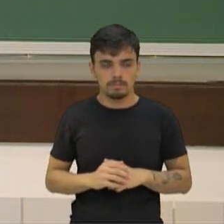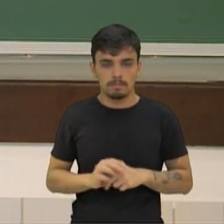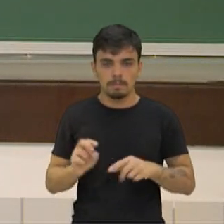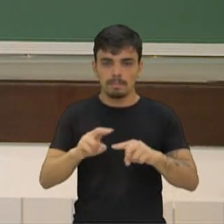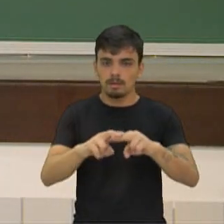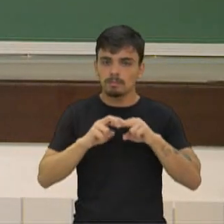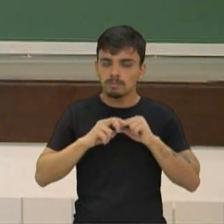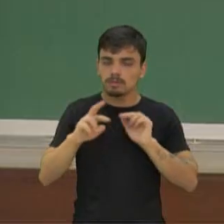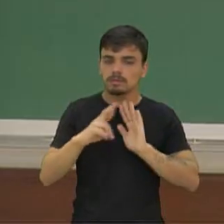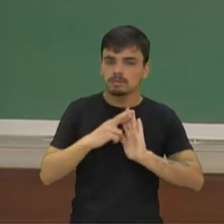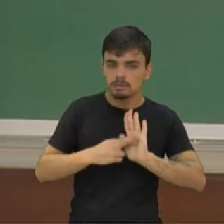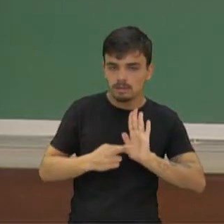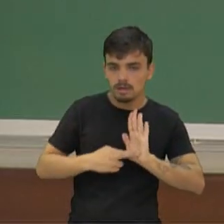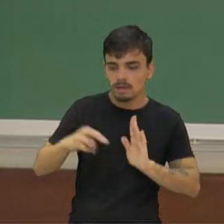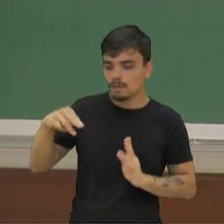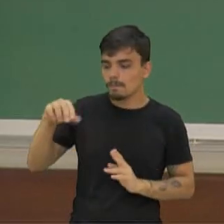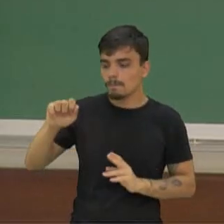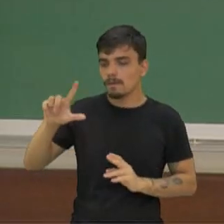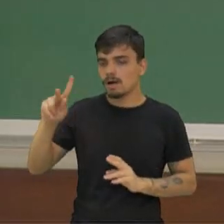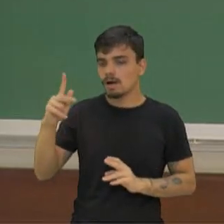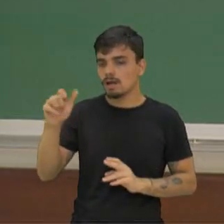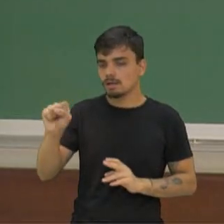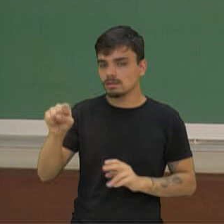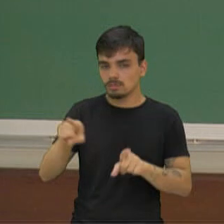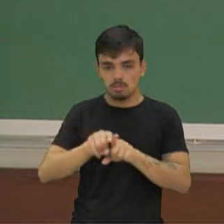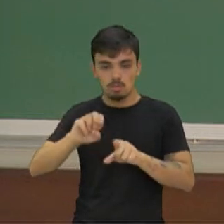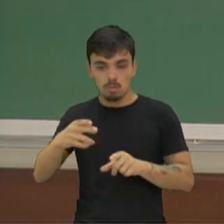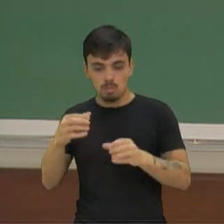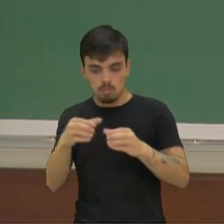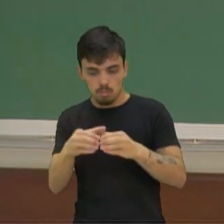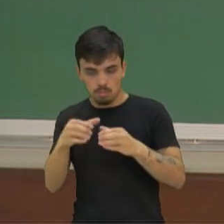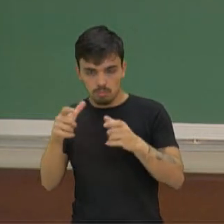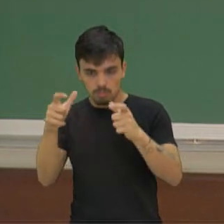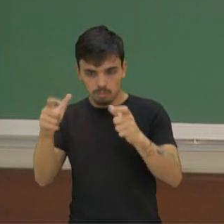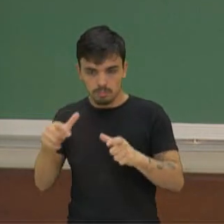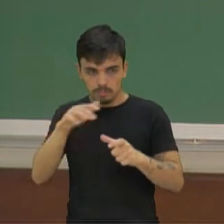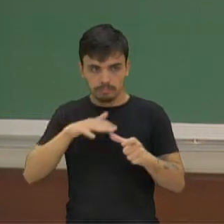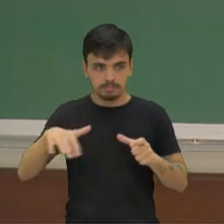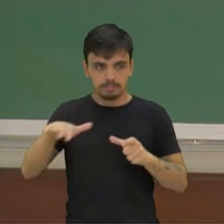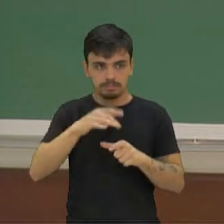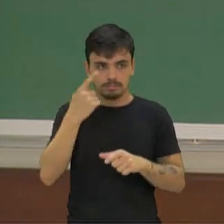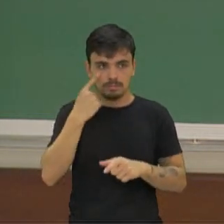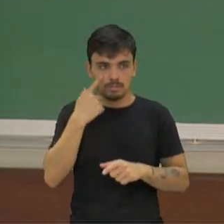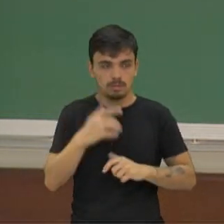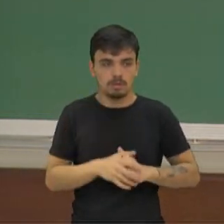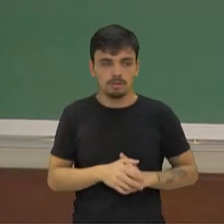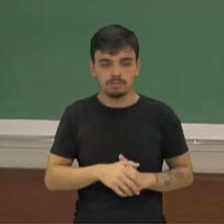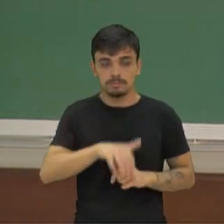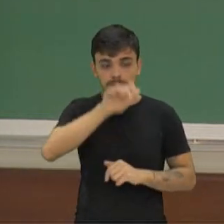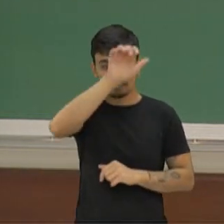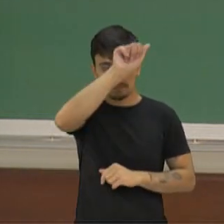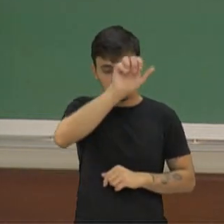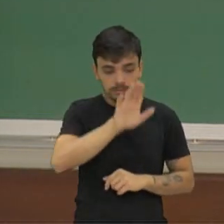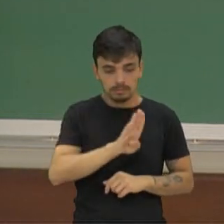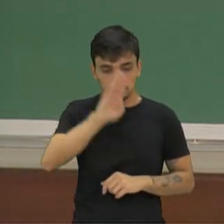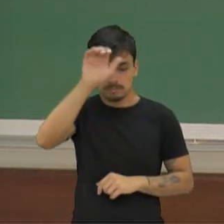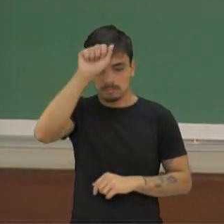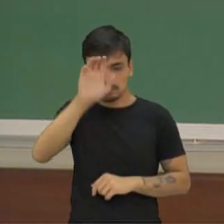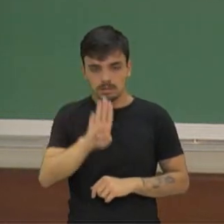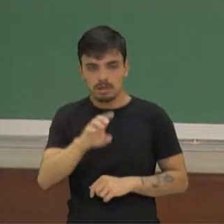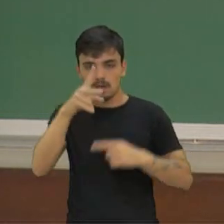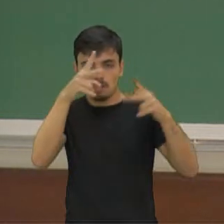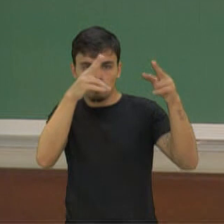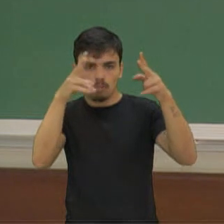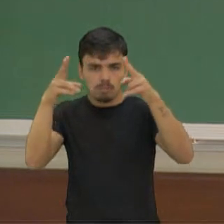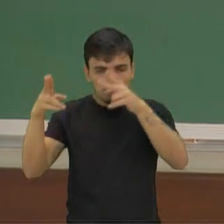Pela regra das malhas agora, essa é muito fácil. Os pontos são iguais para todos os elementos.